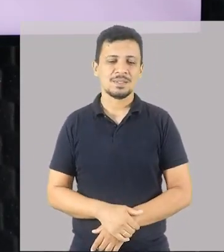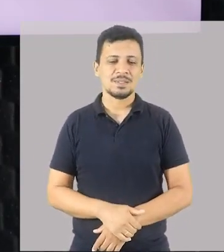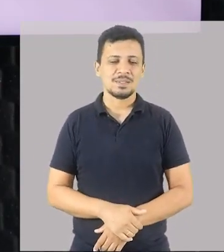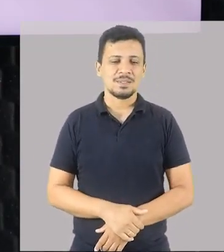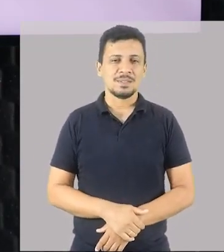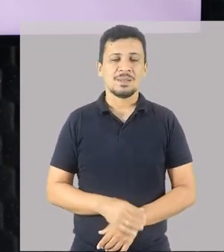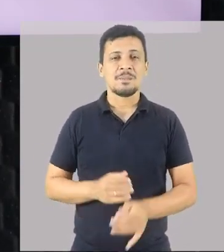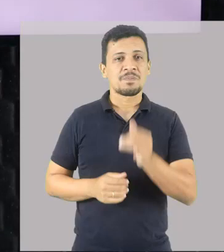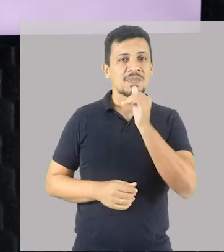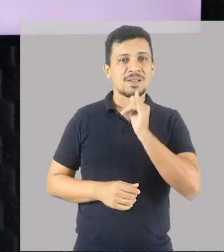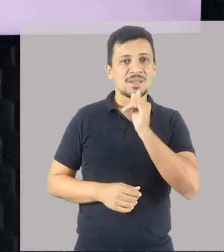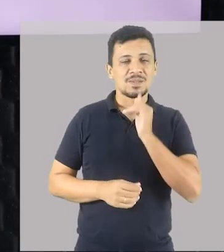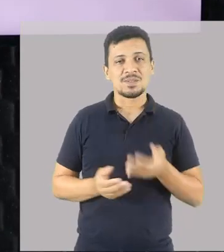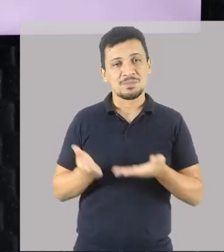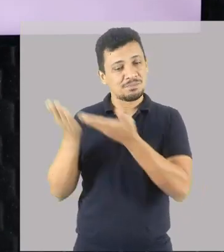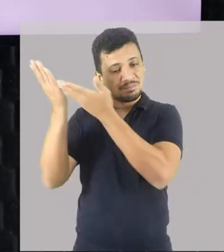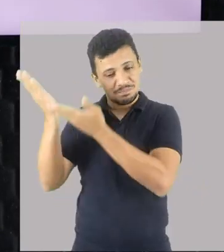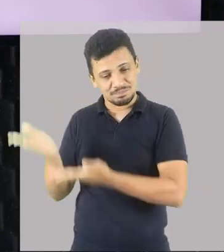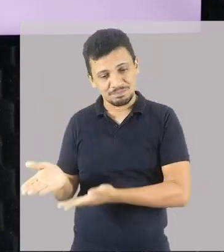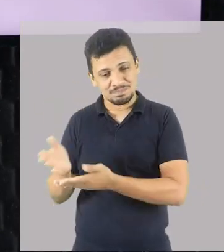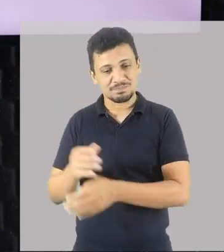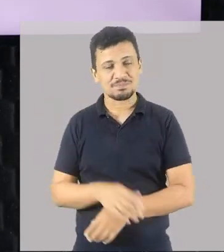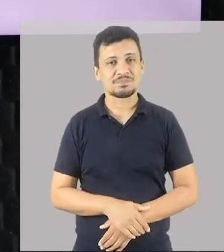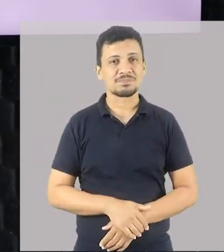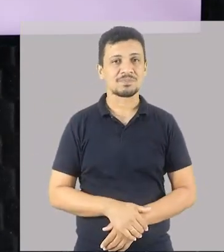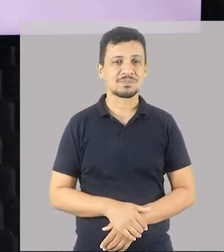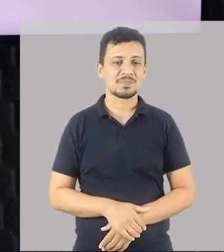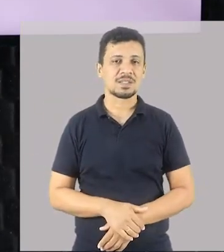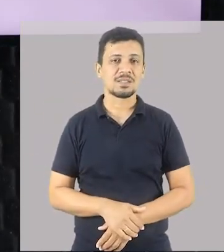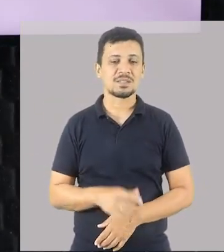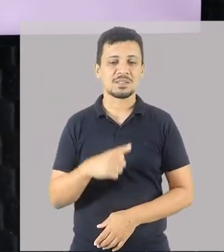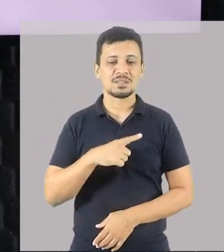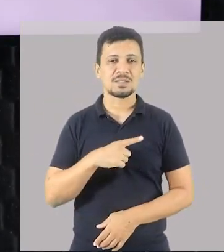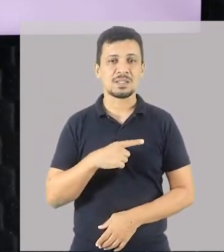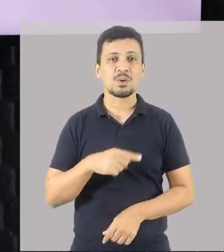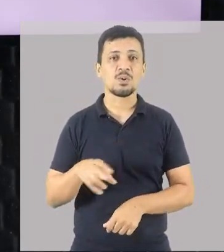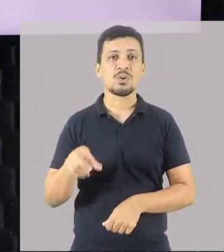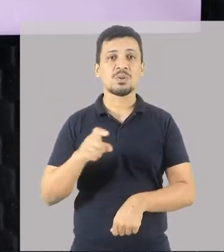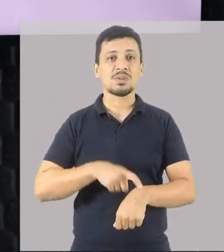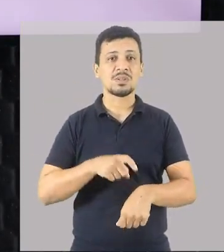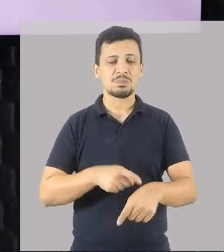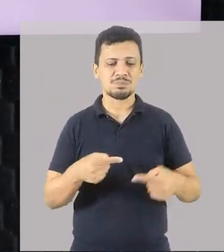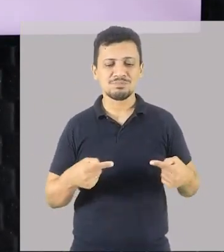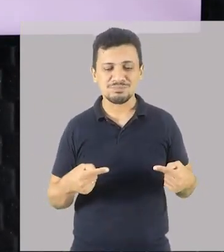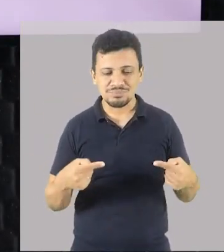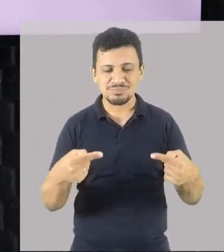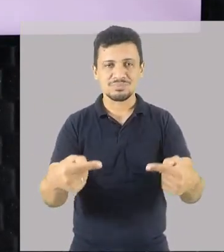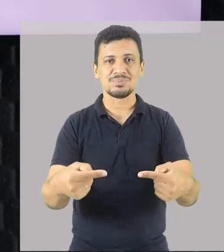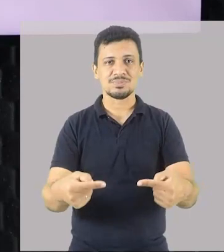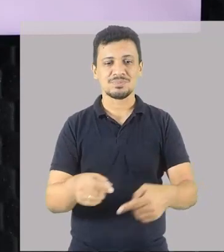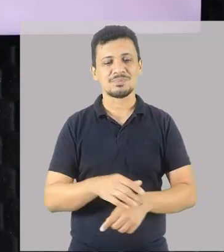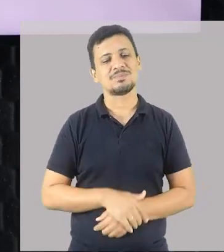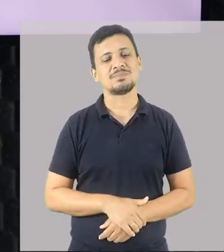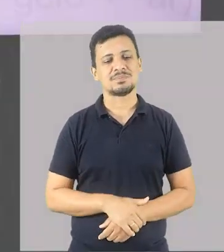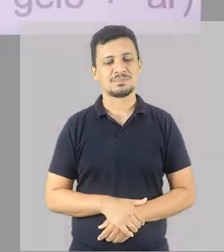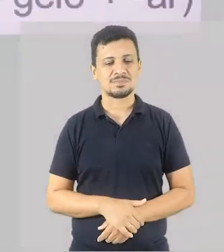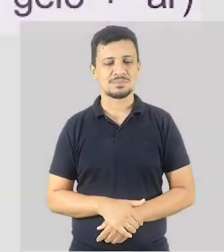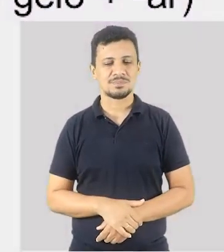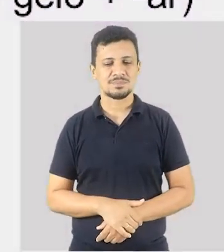tá? É que você usa simultaneamente. Destaquem esse termo simultaneamente quando vocês estiverem no material,